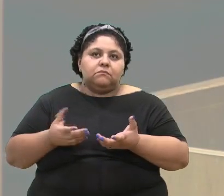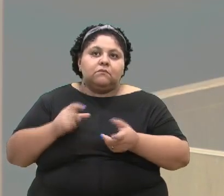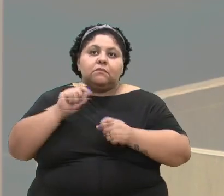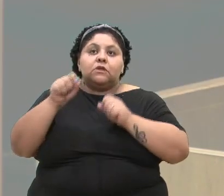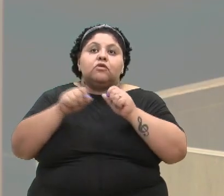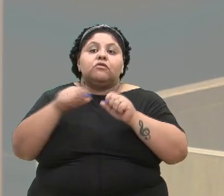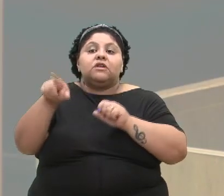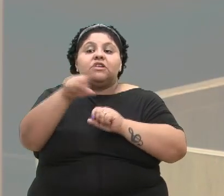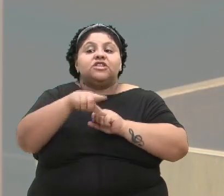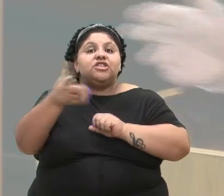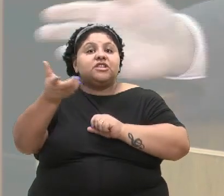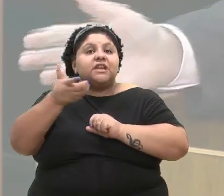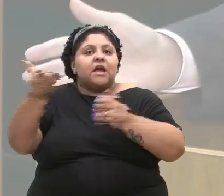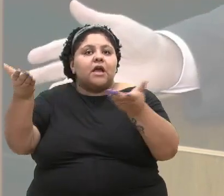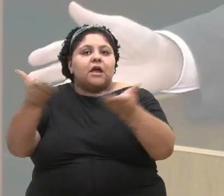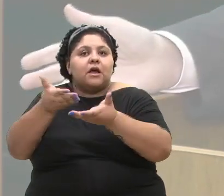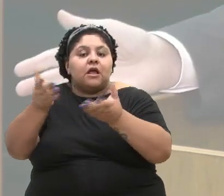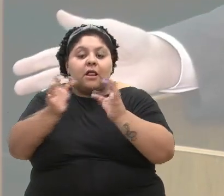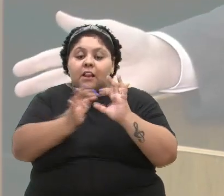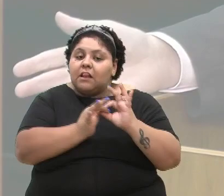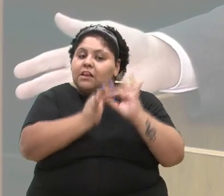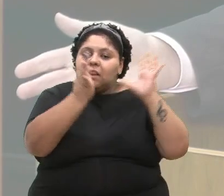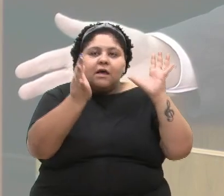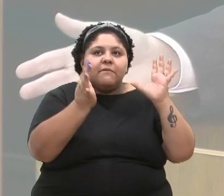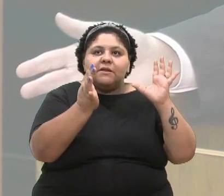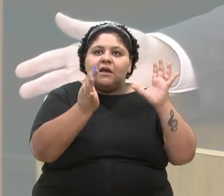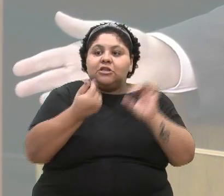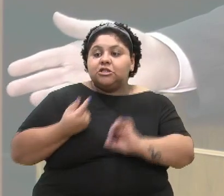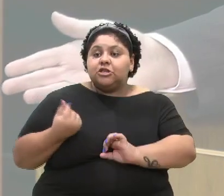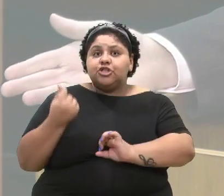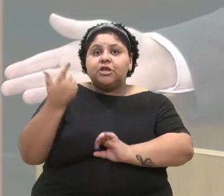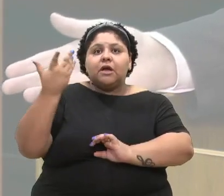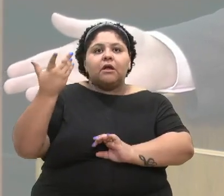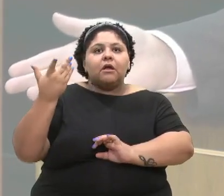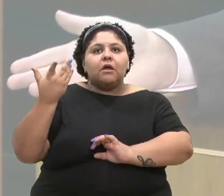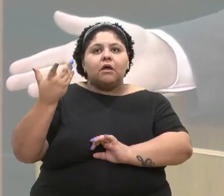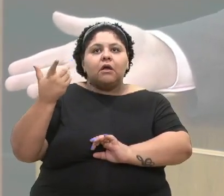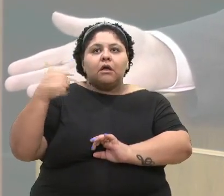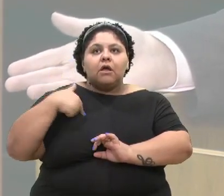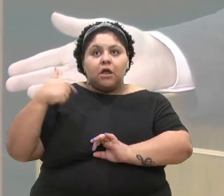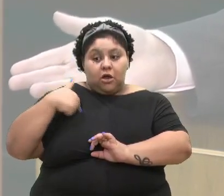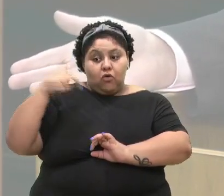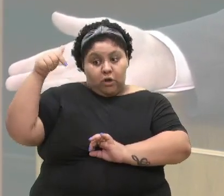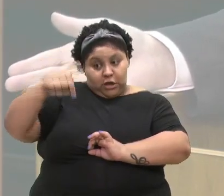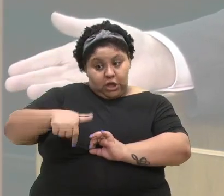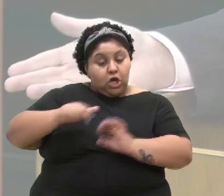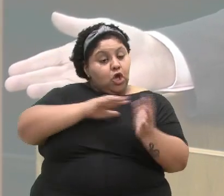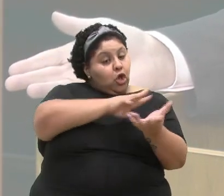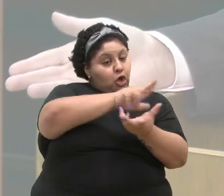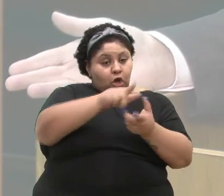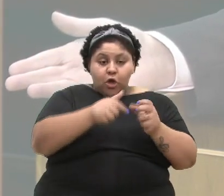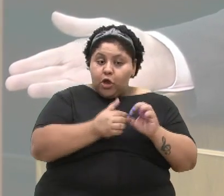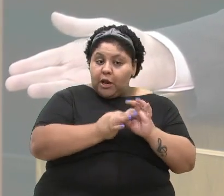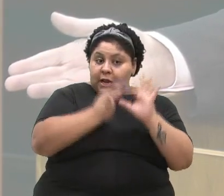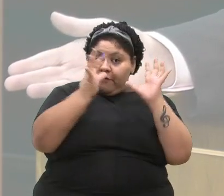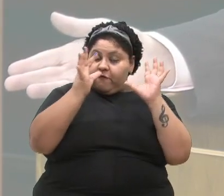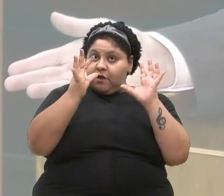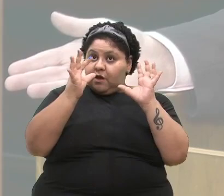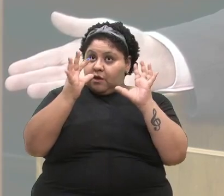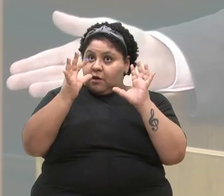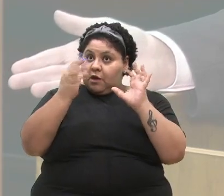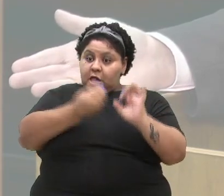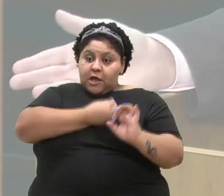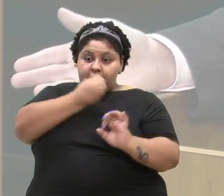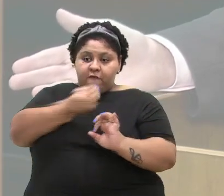gente quer hoje em dia? Liberdade e prosperidade. Eu vim nesse mundo para isso, para ser livre e prosperar. Nós